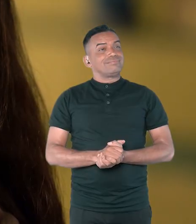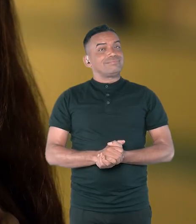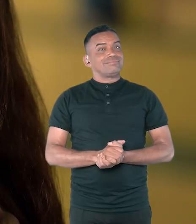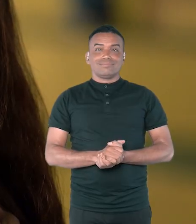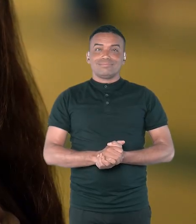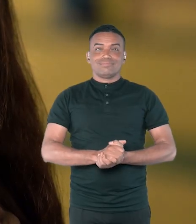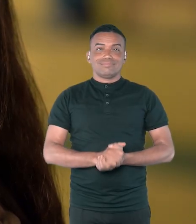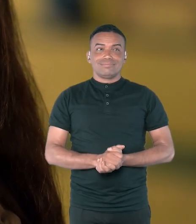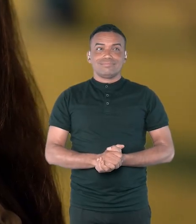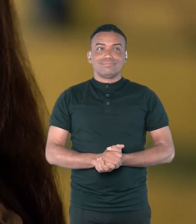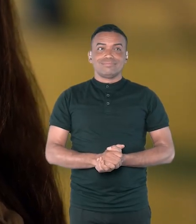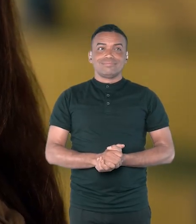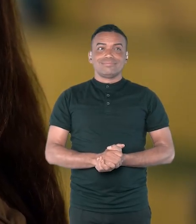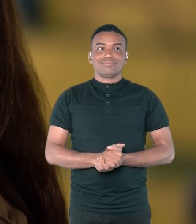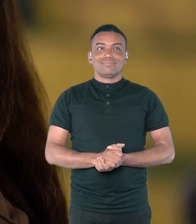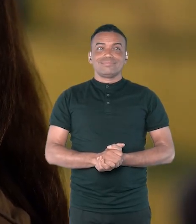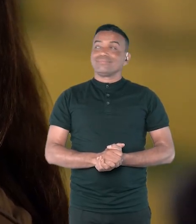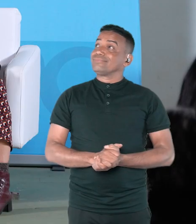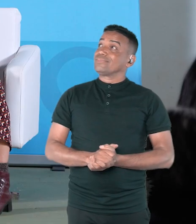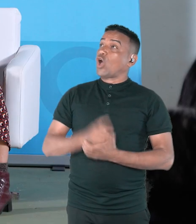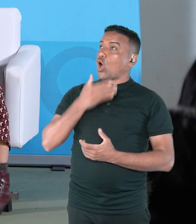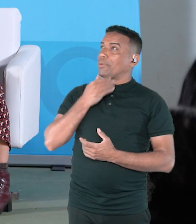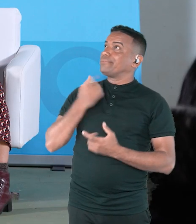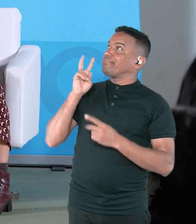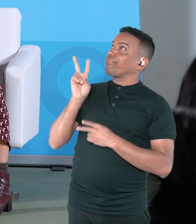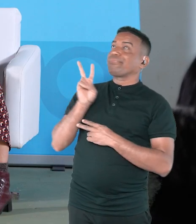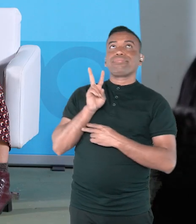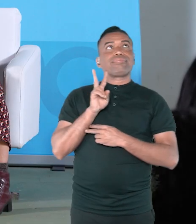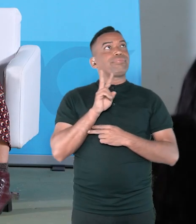Uma espectadora ri da interpretação de Denise.